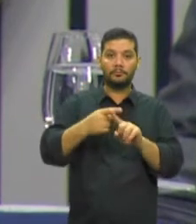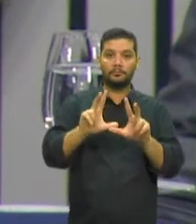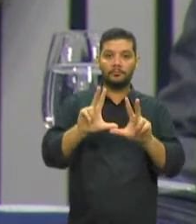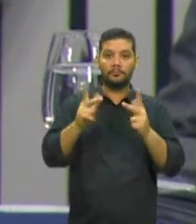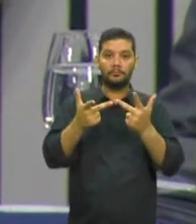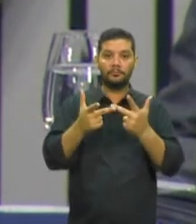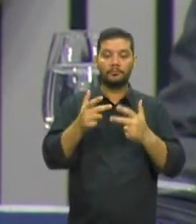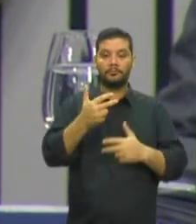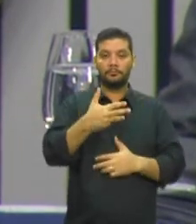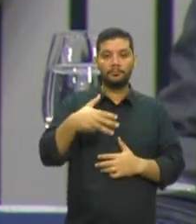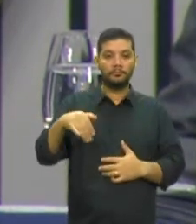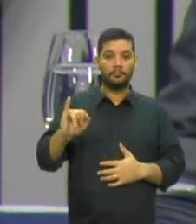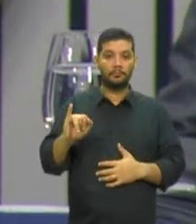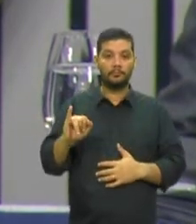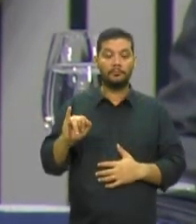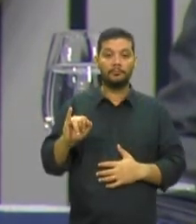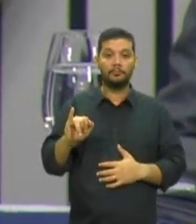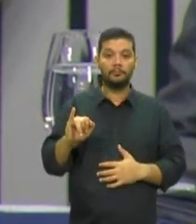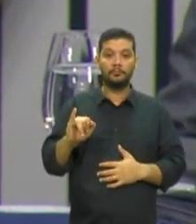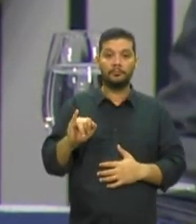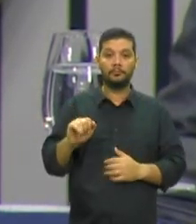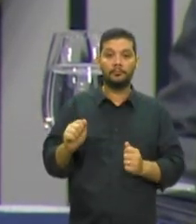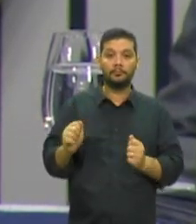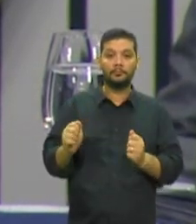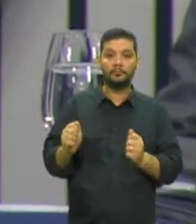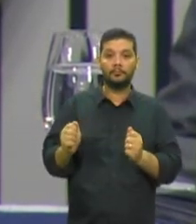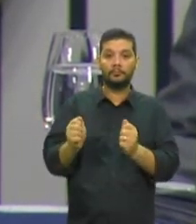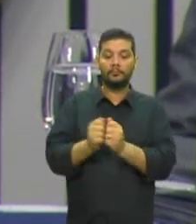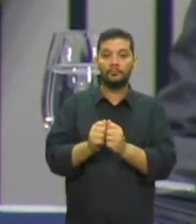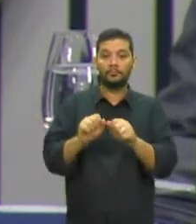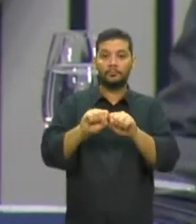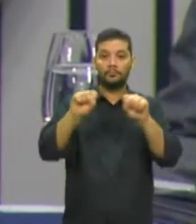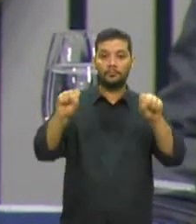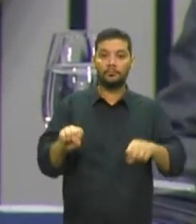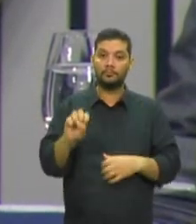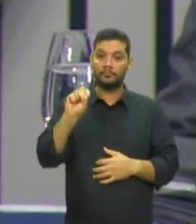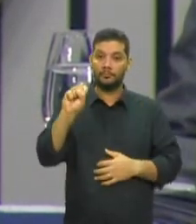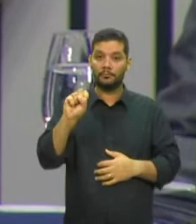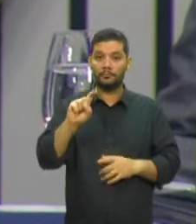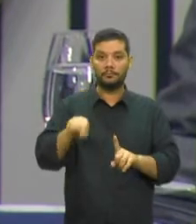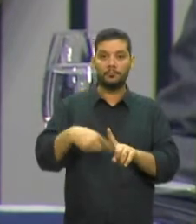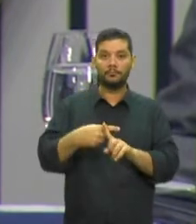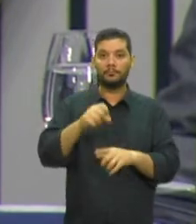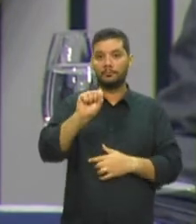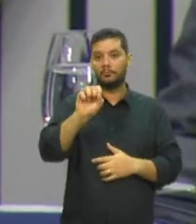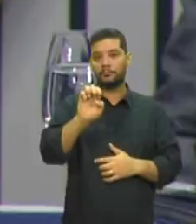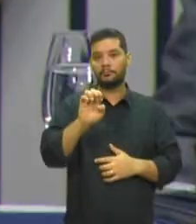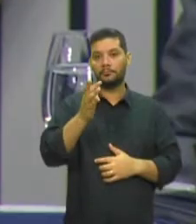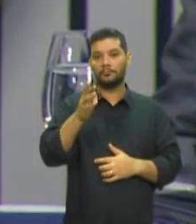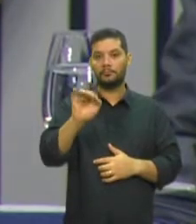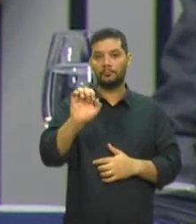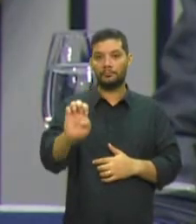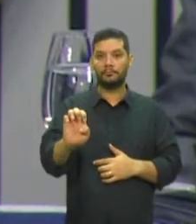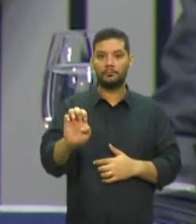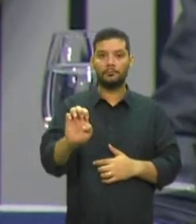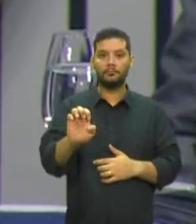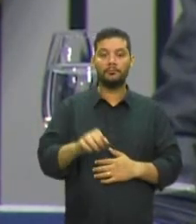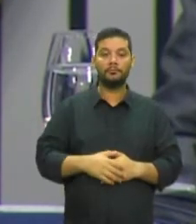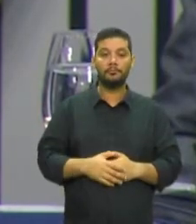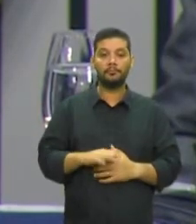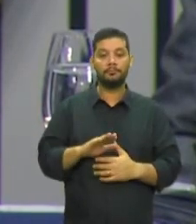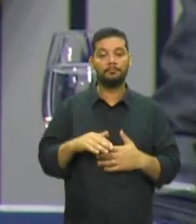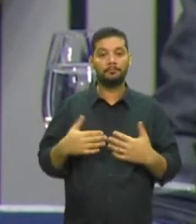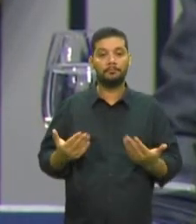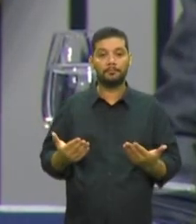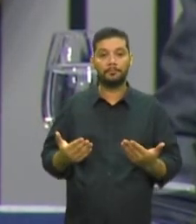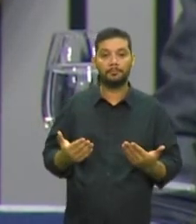Itapipoca, além do Sistema S e SEBRAE, para levar importantes serviços à região. Por fim,